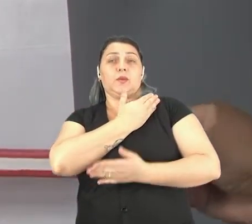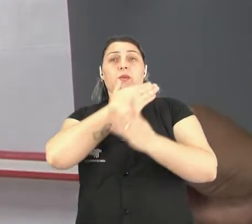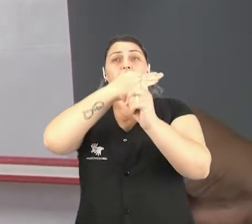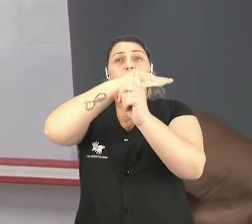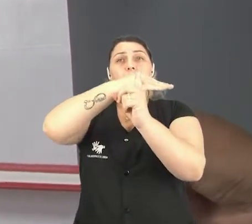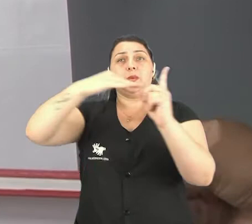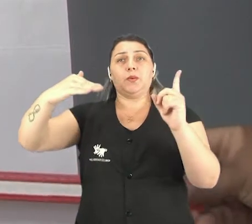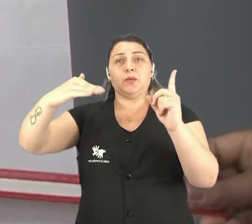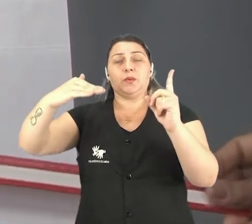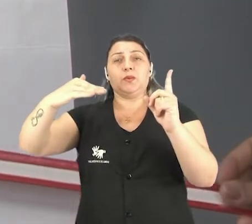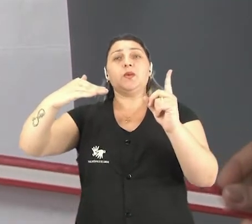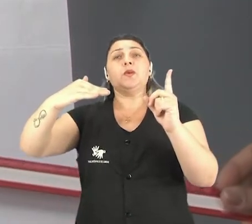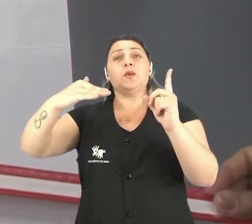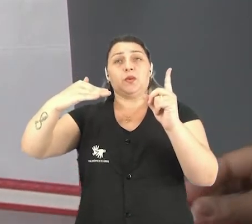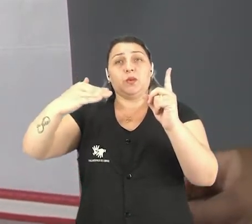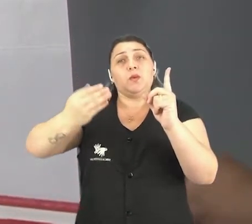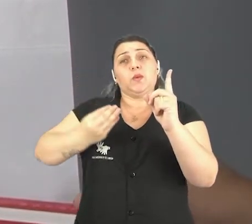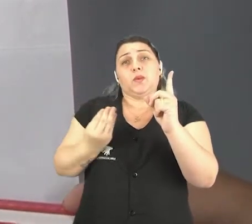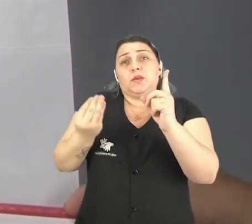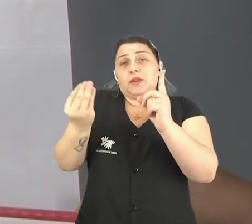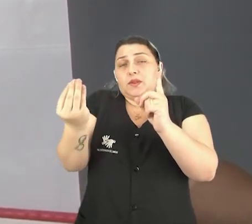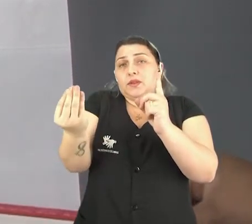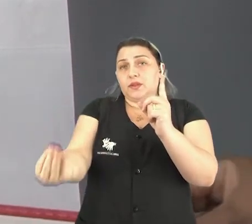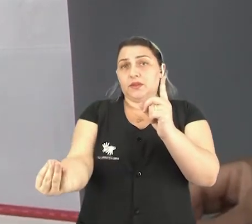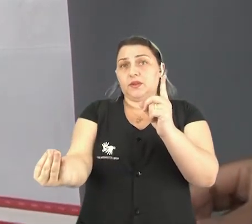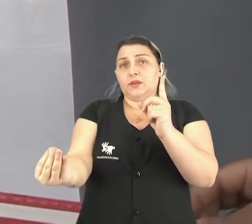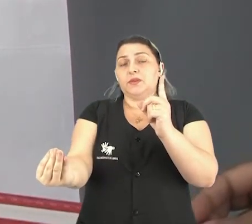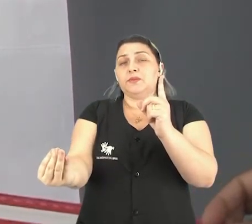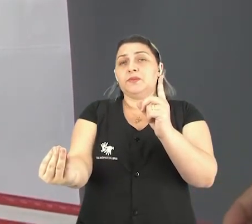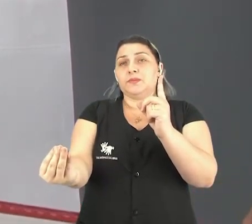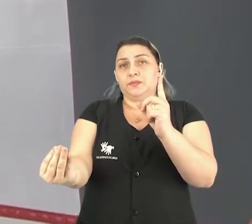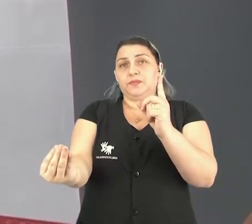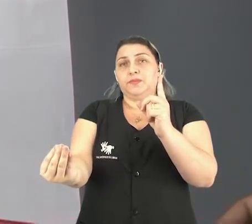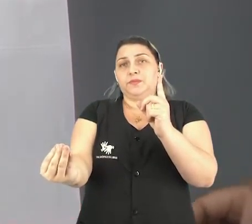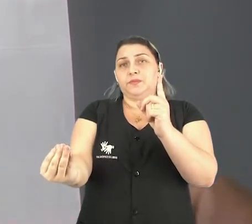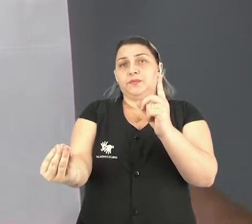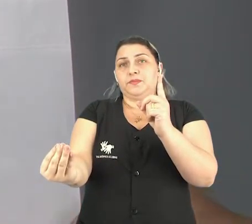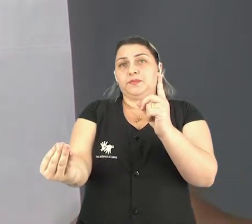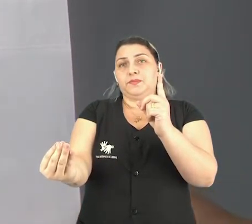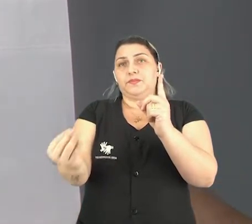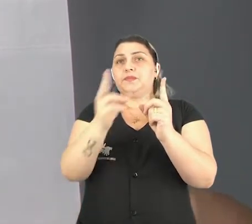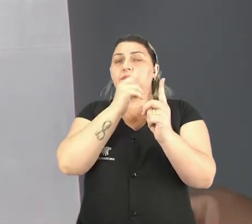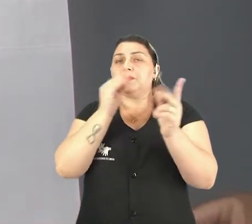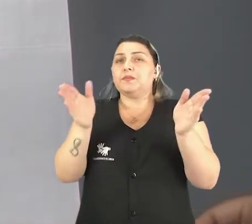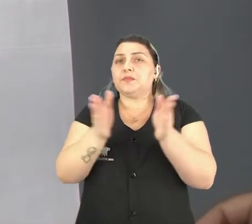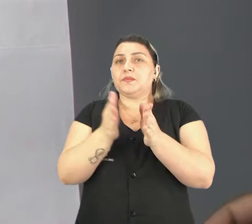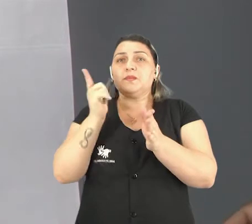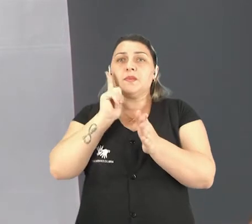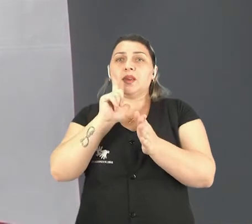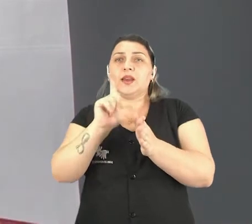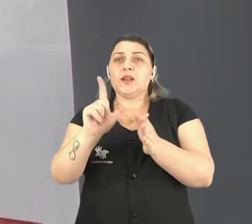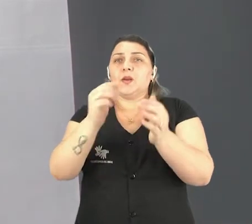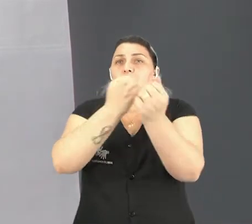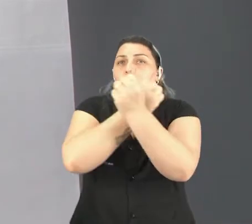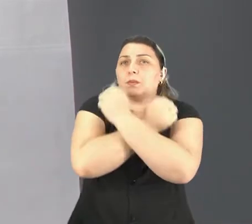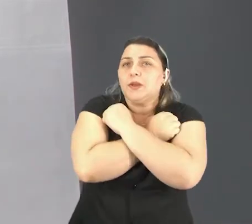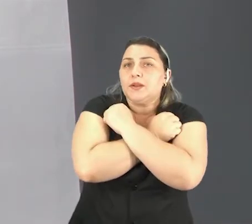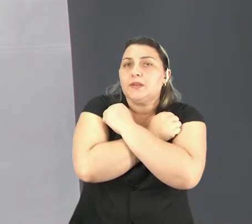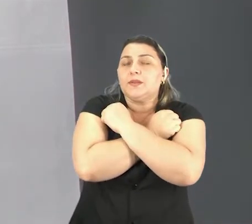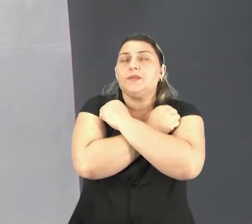meio o seu pedaço, deu logo ao Zinho ganhando um